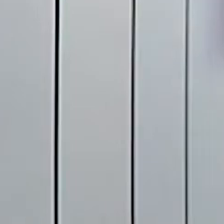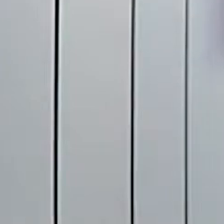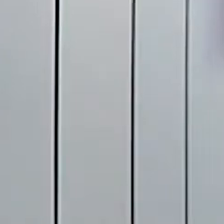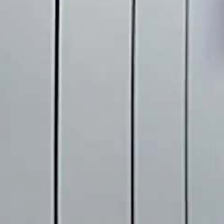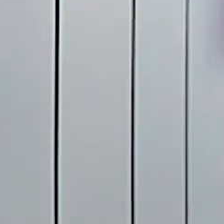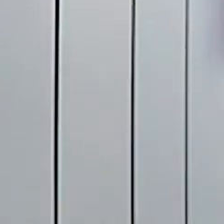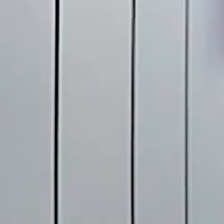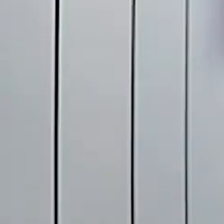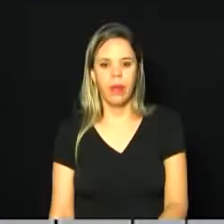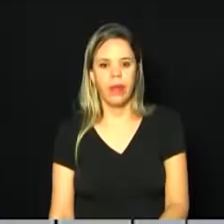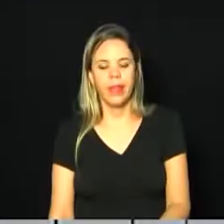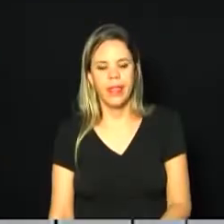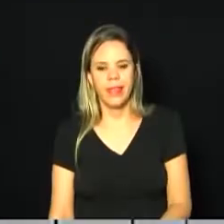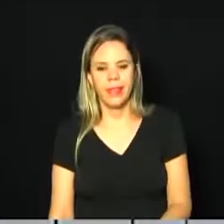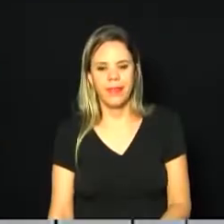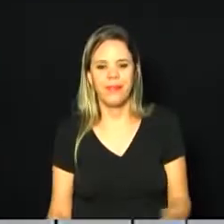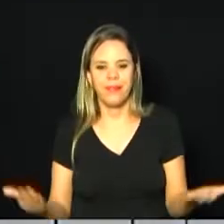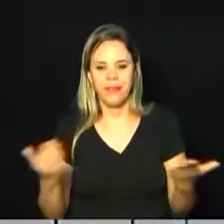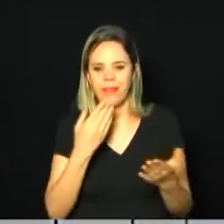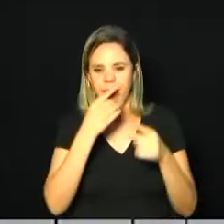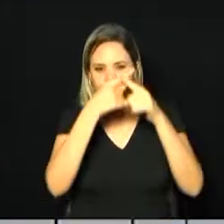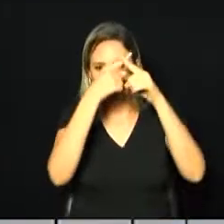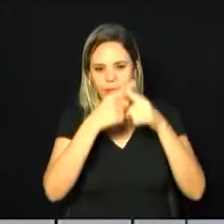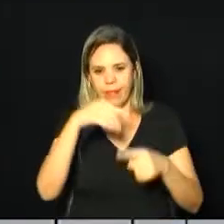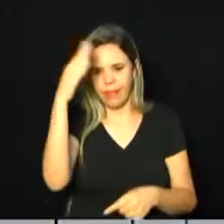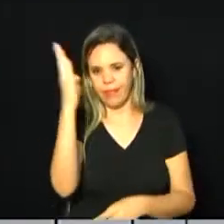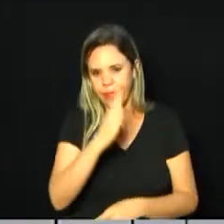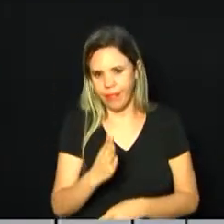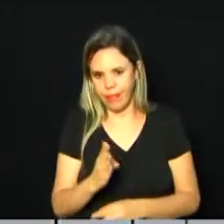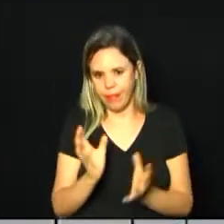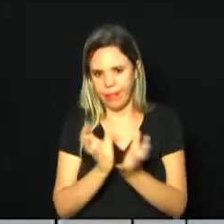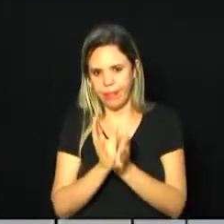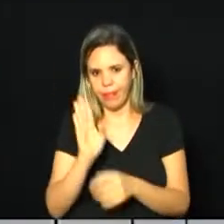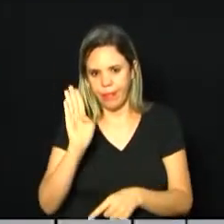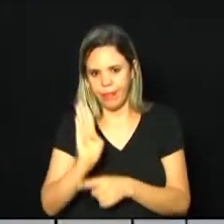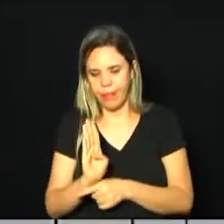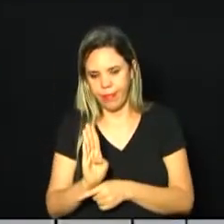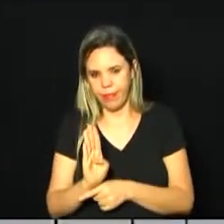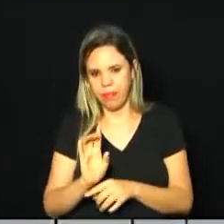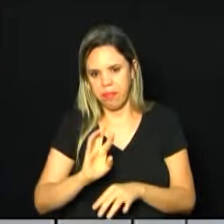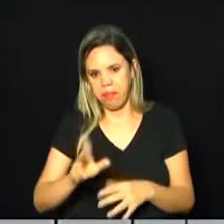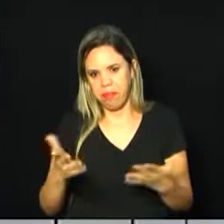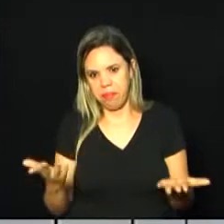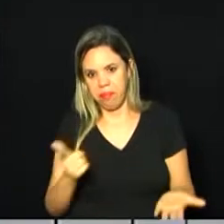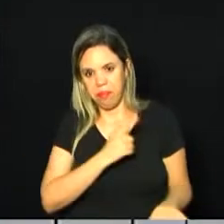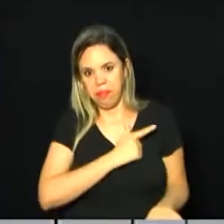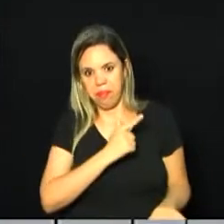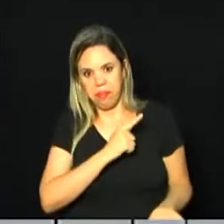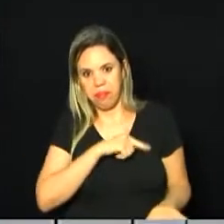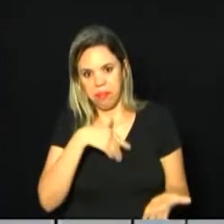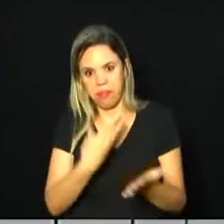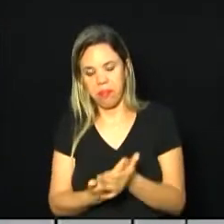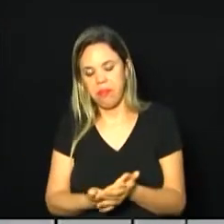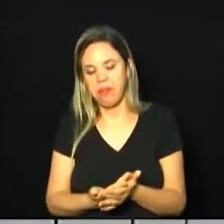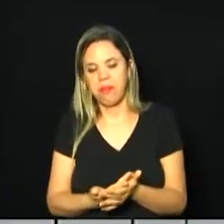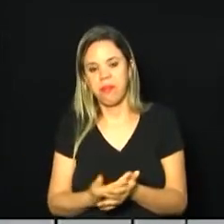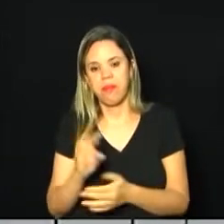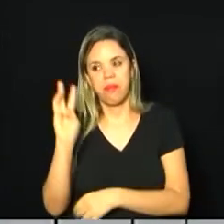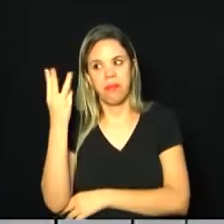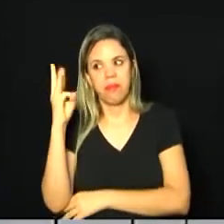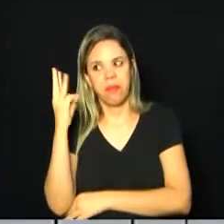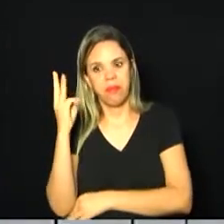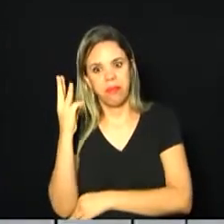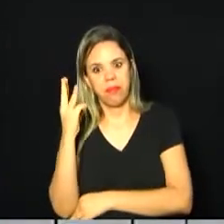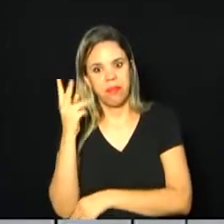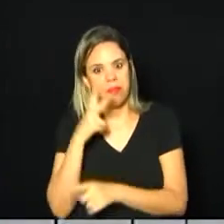hora de balançar as redes pelo Campeonato Brasileiro da série B e não é que o guarani foi até São Luís do Maranhão